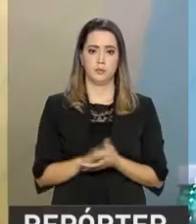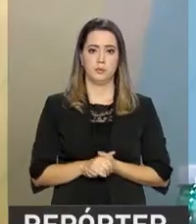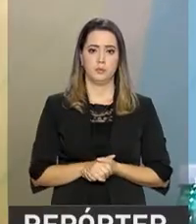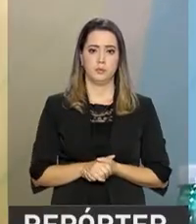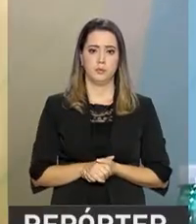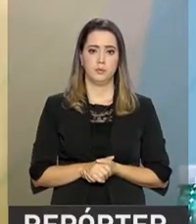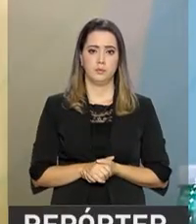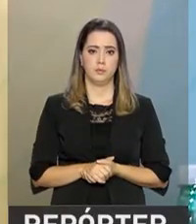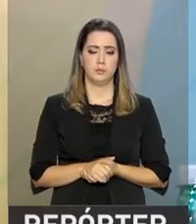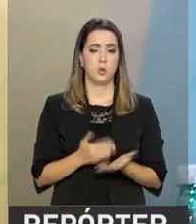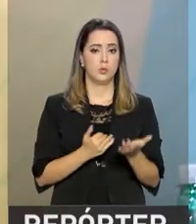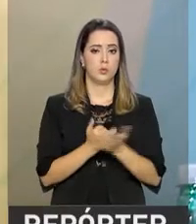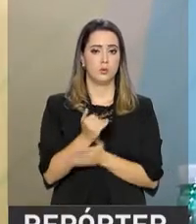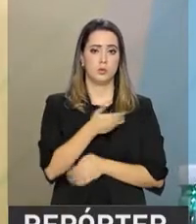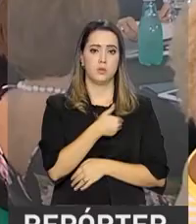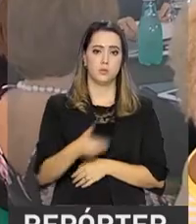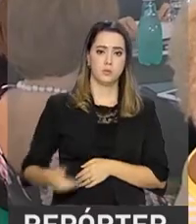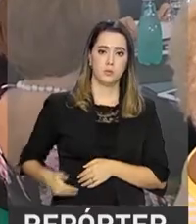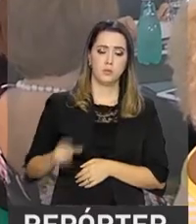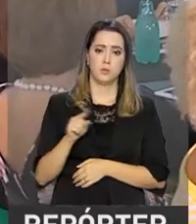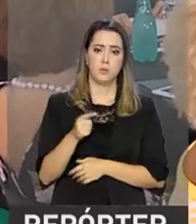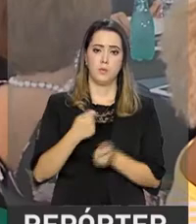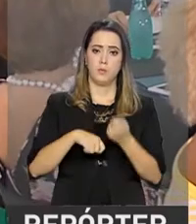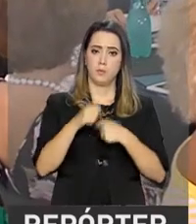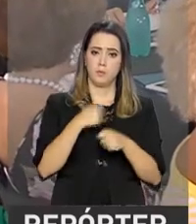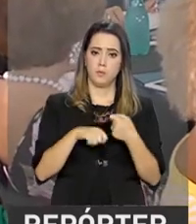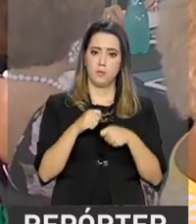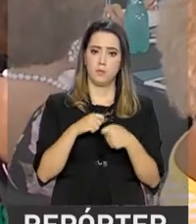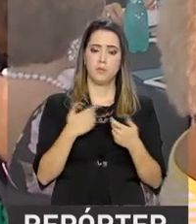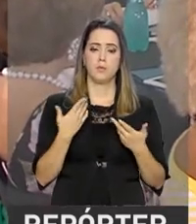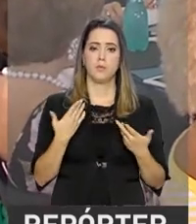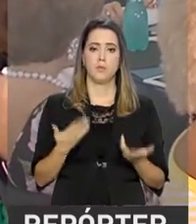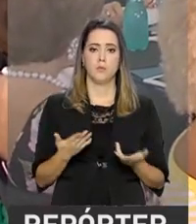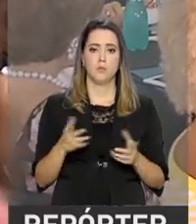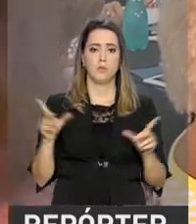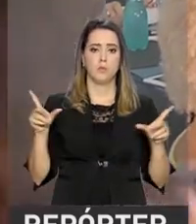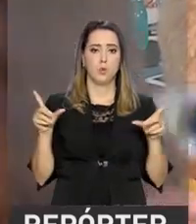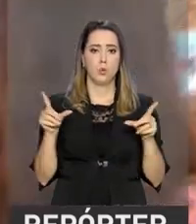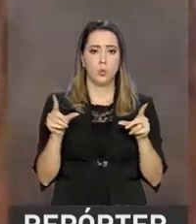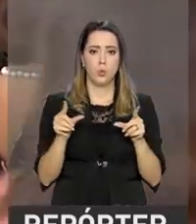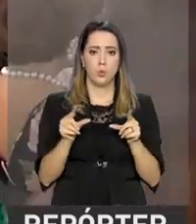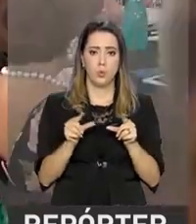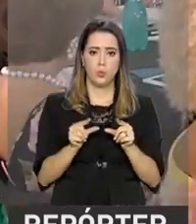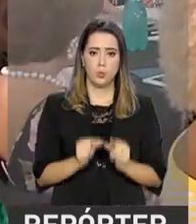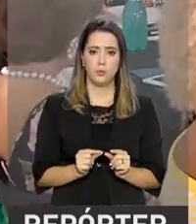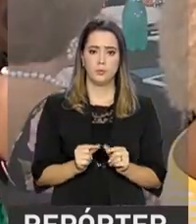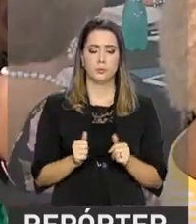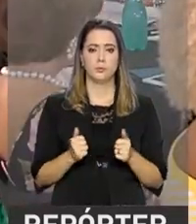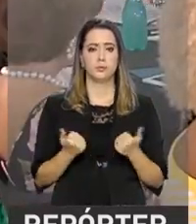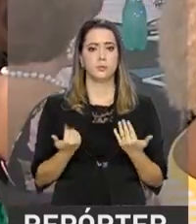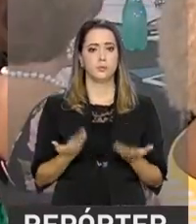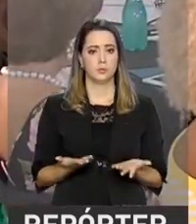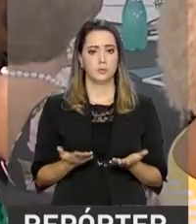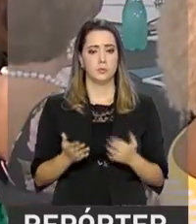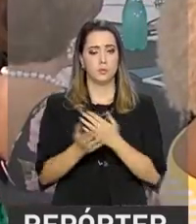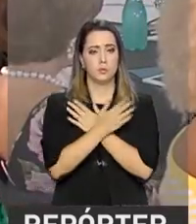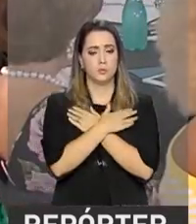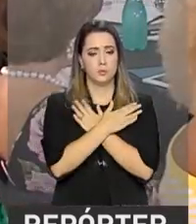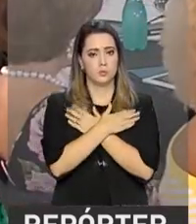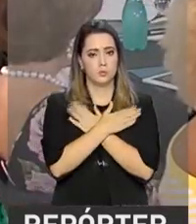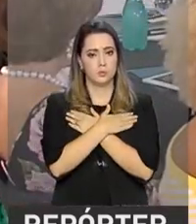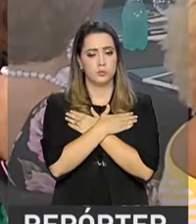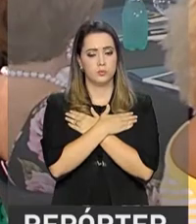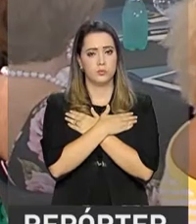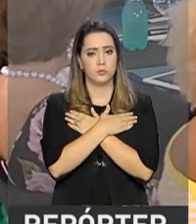iniciamos o governo a economia encolhia fortemente o desemprego